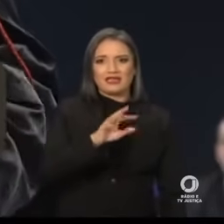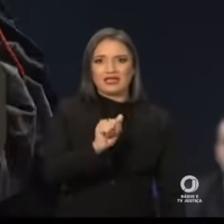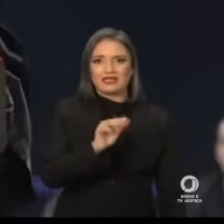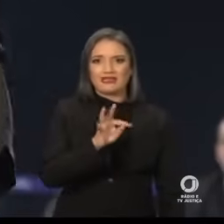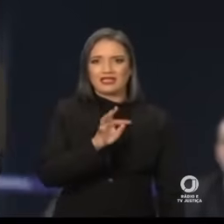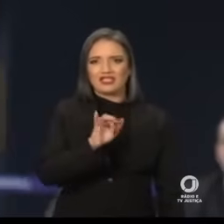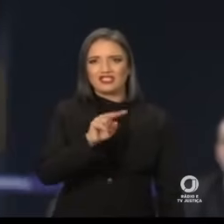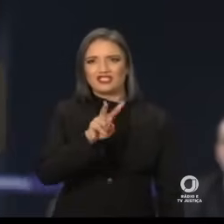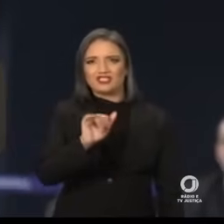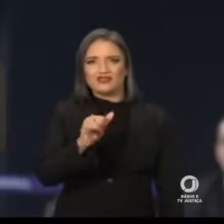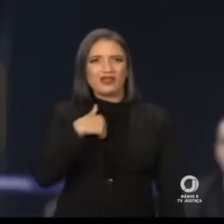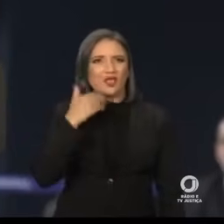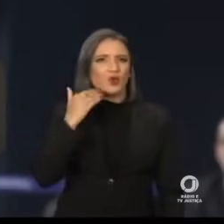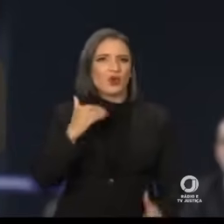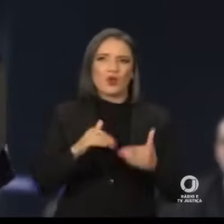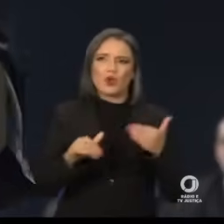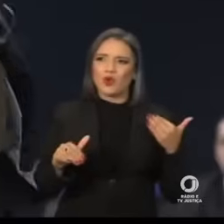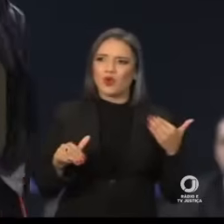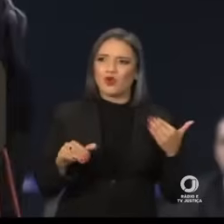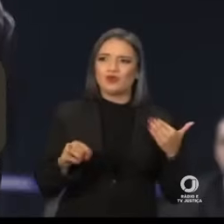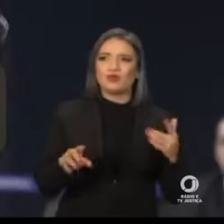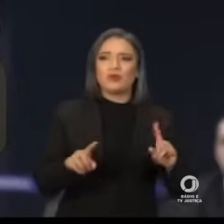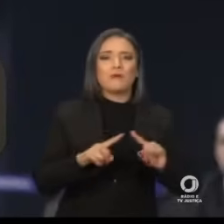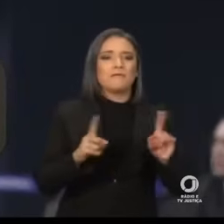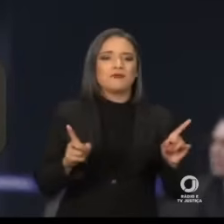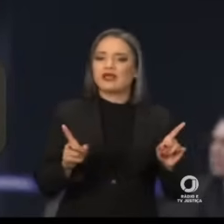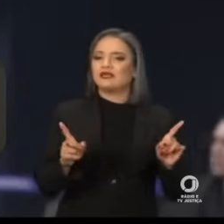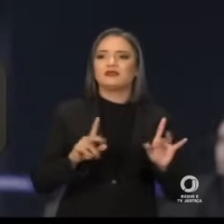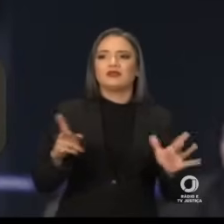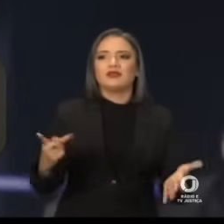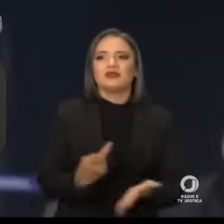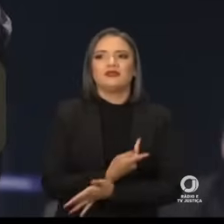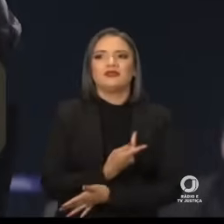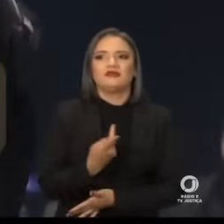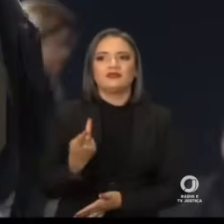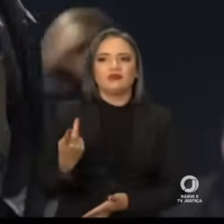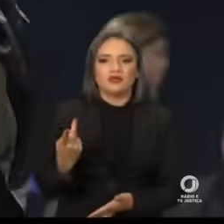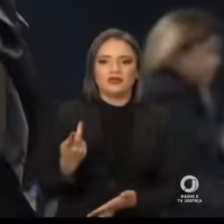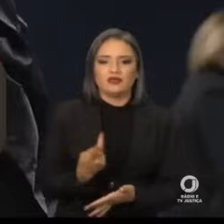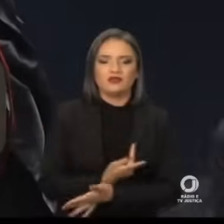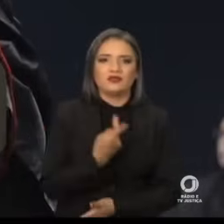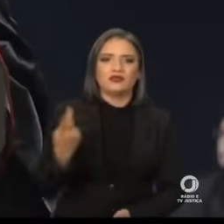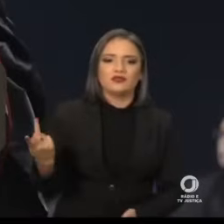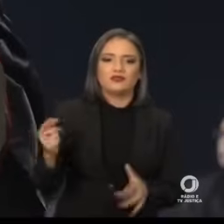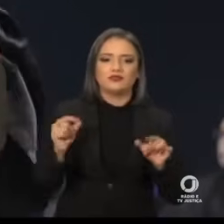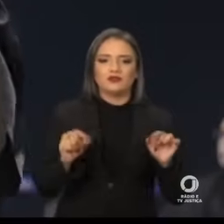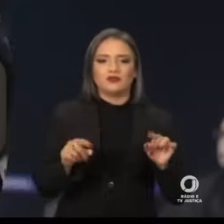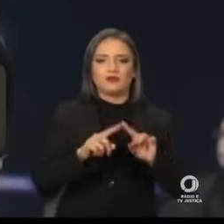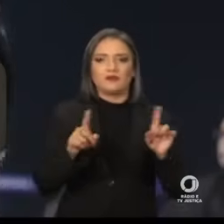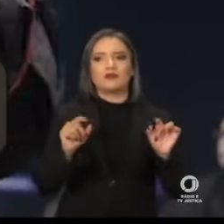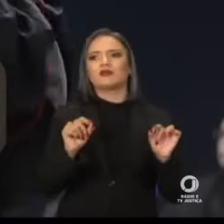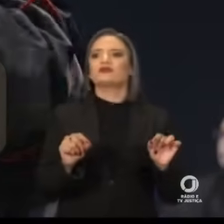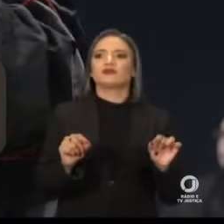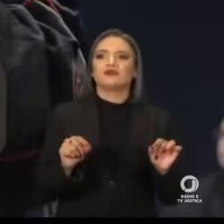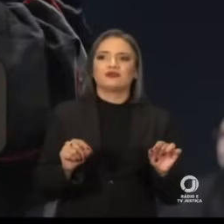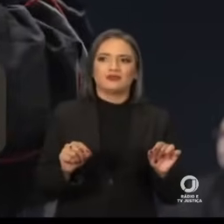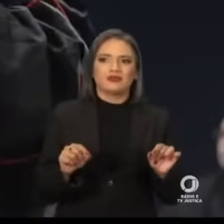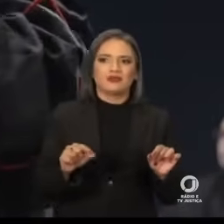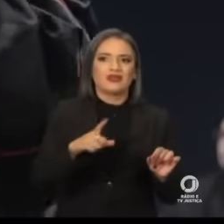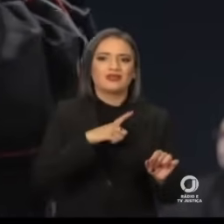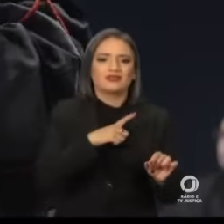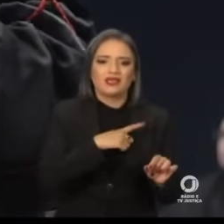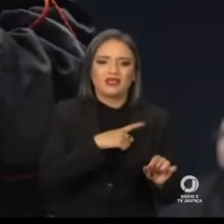de não se consumou por questões dos militares, então nós estamos tratando